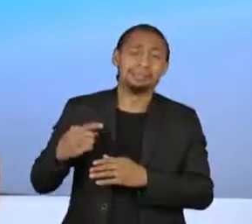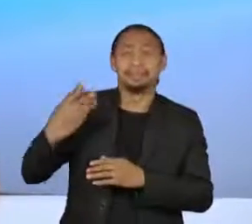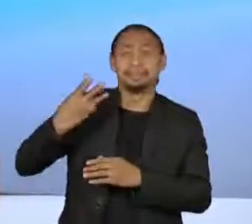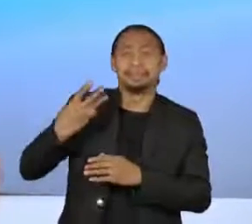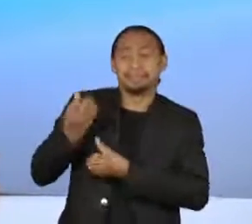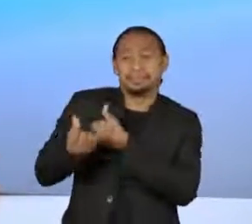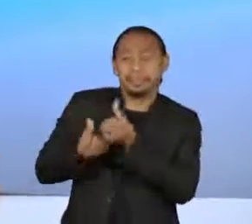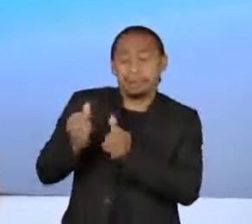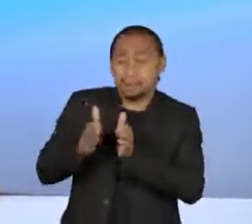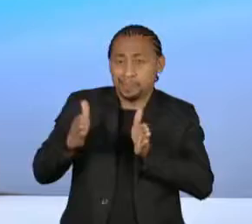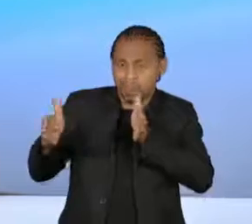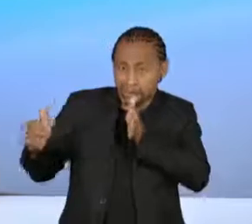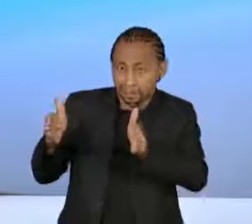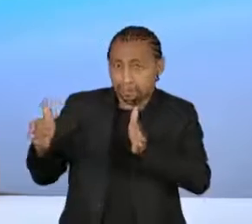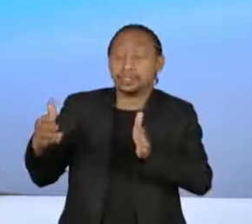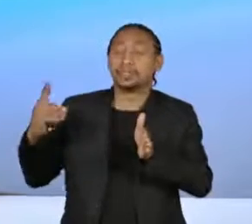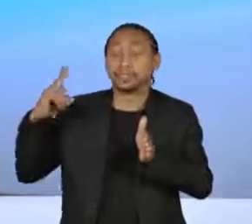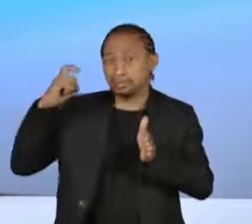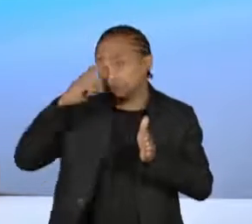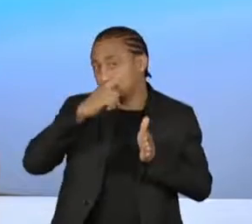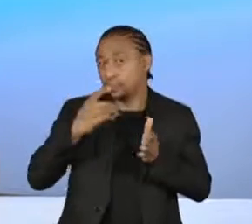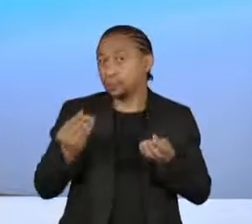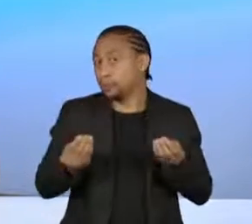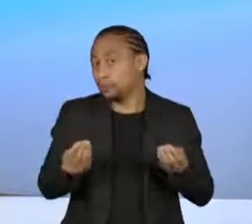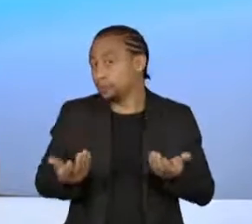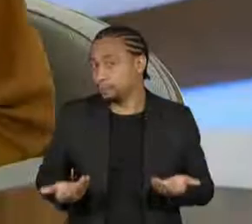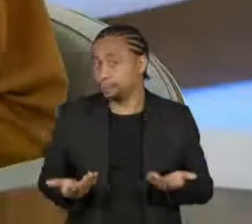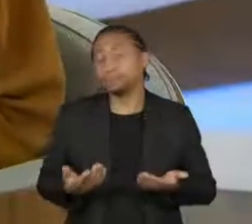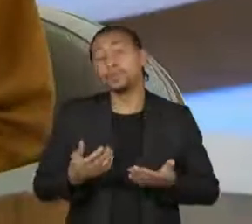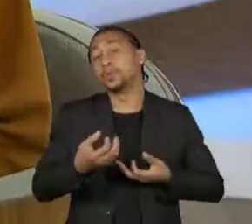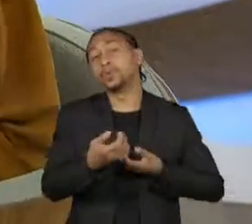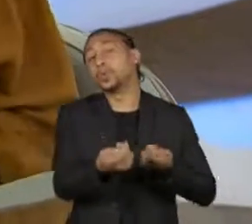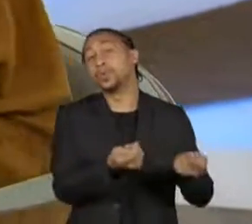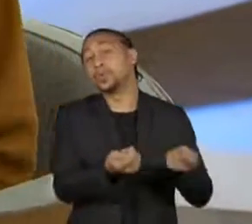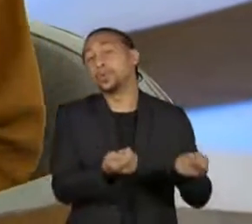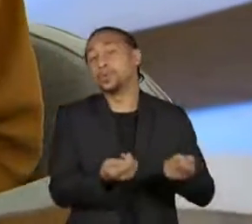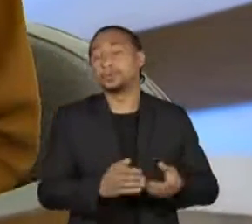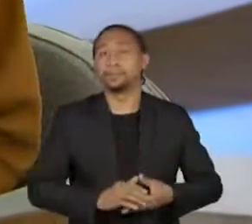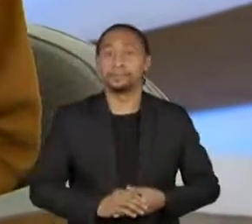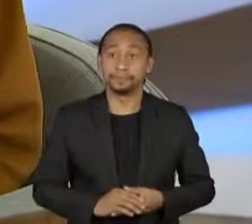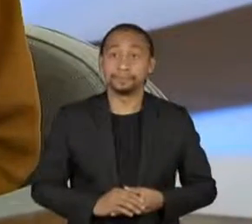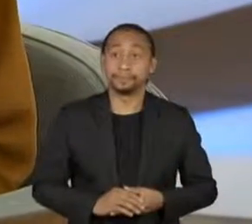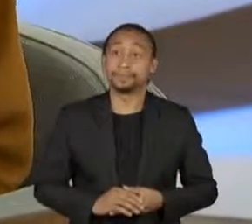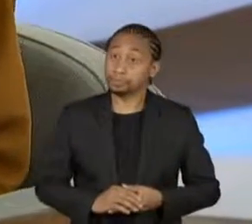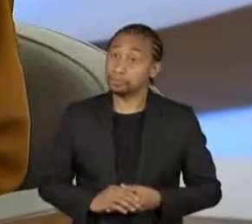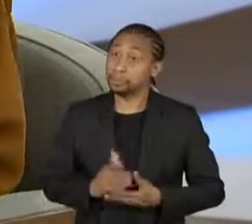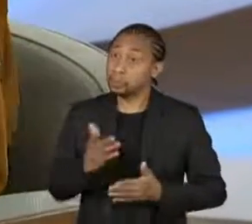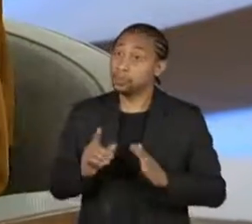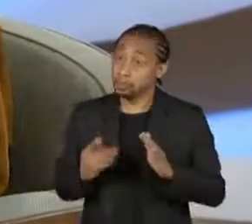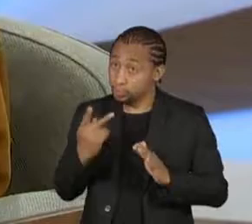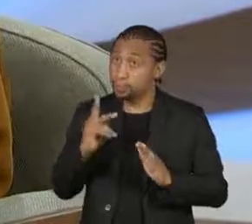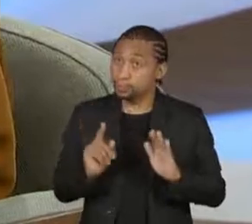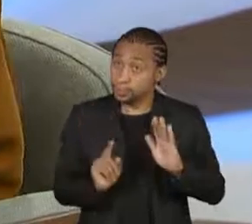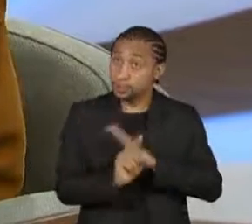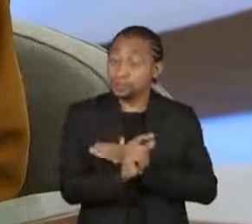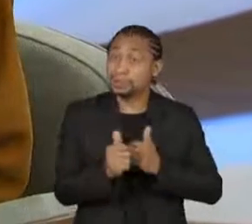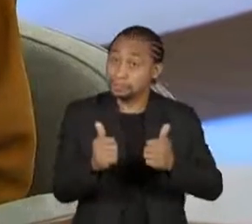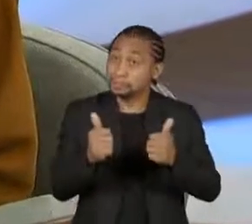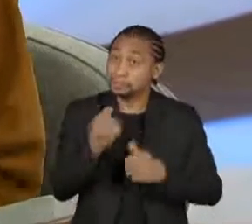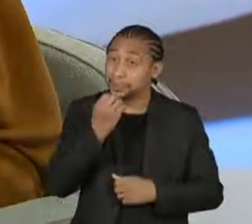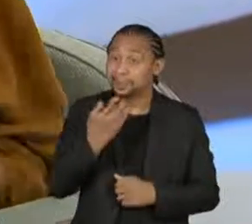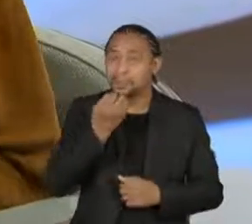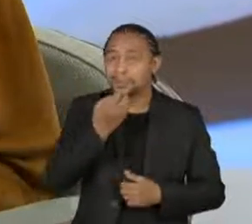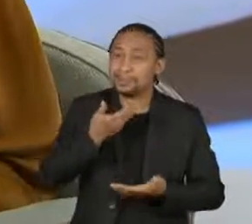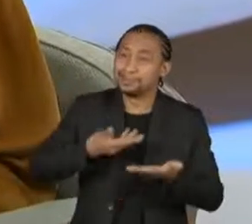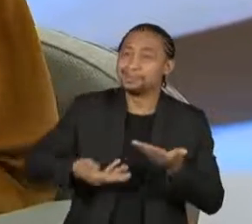uma estratégia para esse controle novamente ocorrer? Bem, você colocou muito bem, Afra, bom falar com você, porque